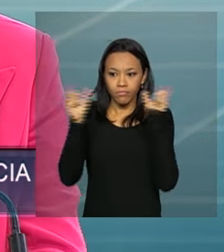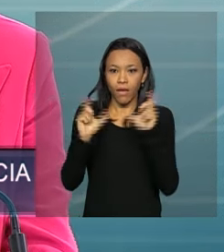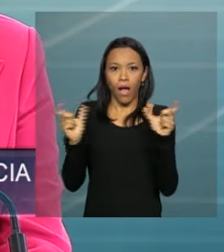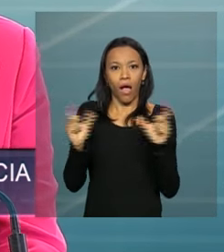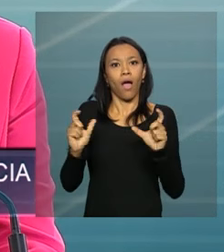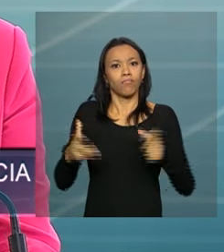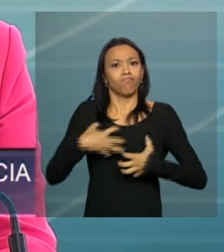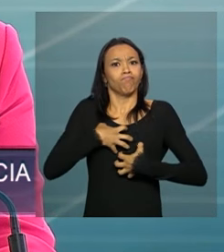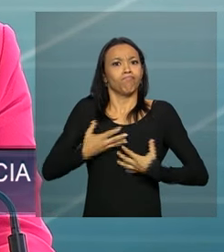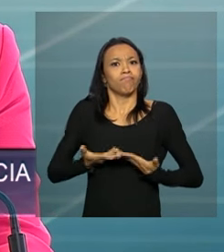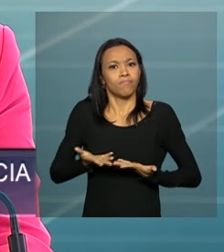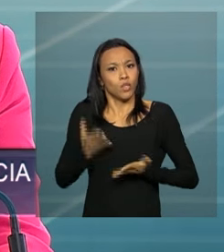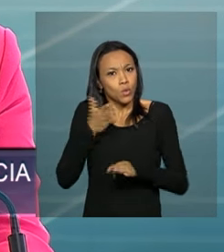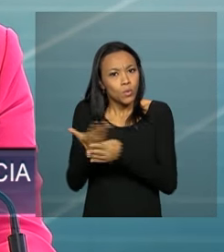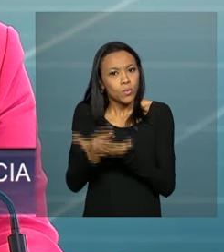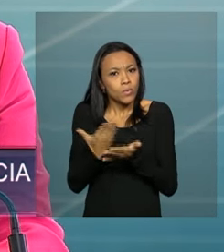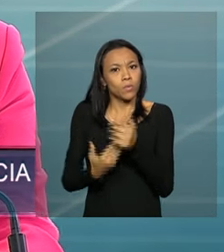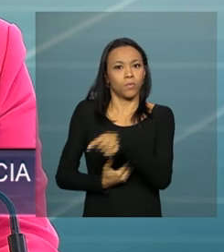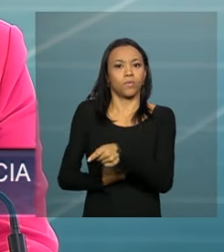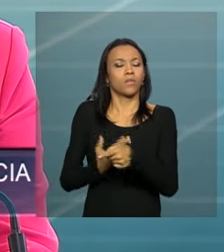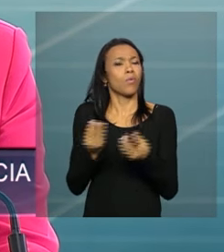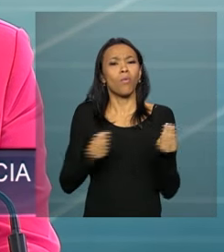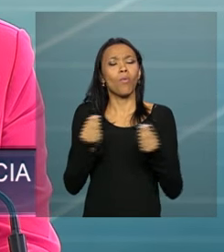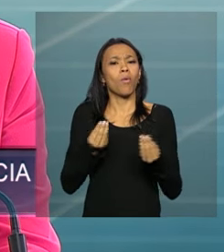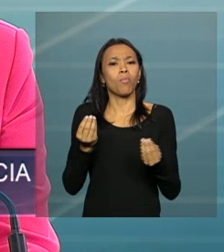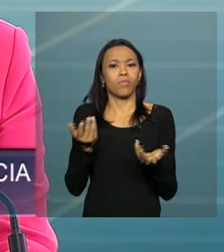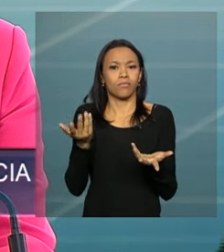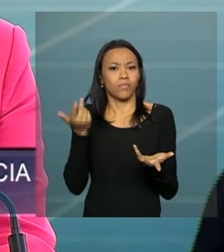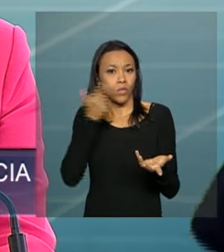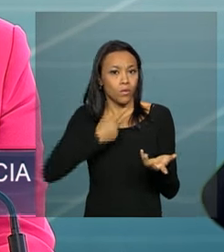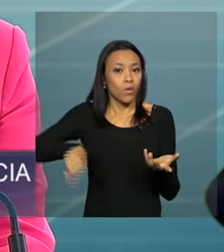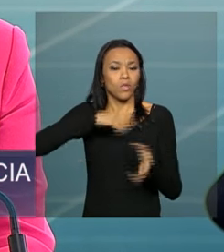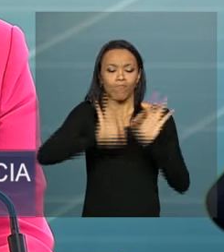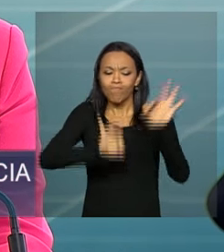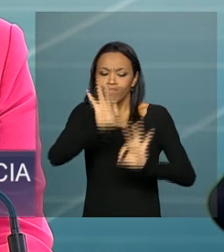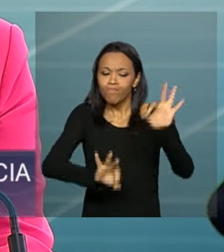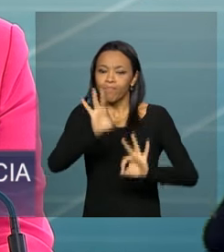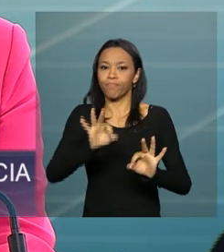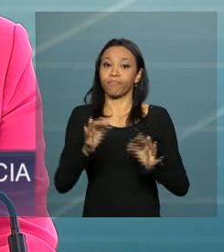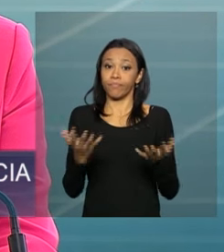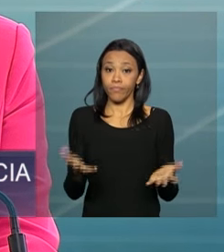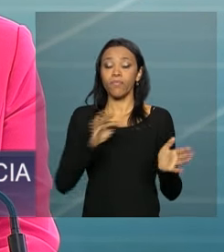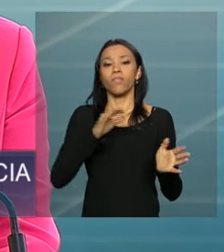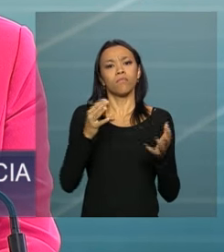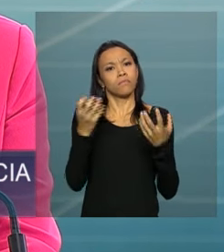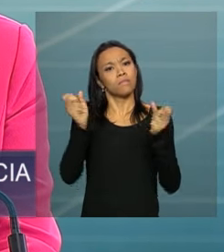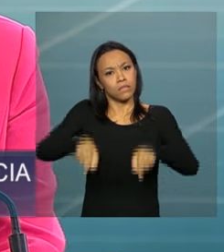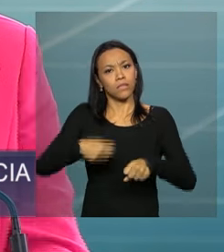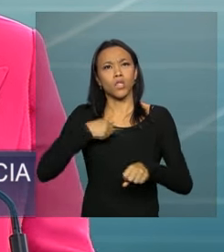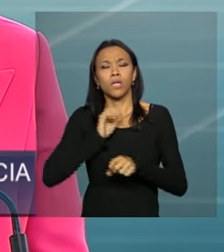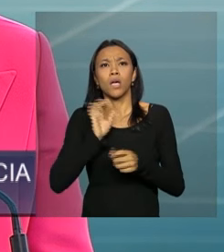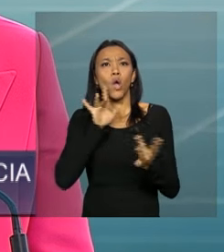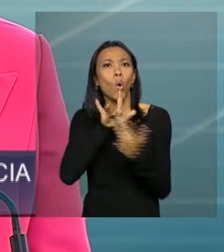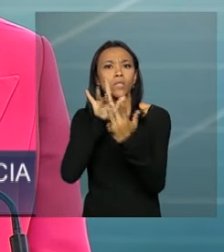Agora, para nós fazermos isso, como é que nós conseguimos? Nós mobilizamos, de fato, a Rede